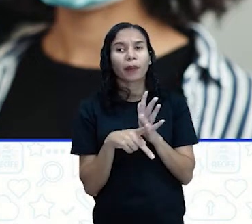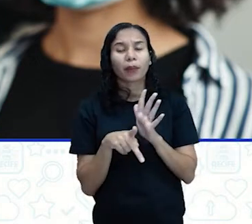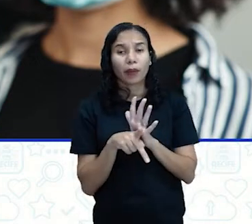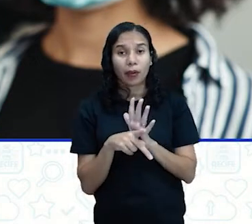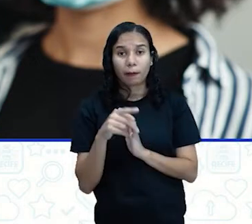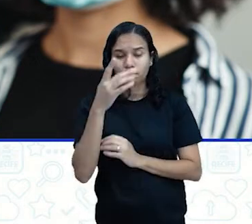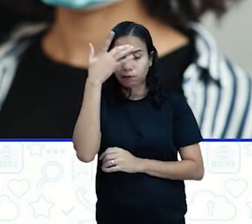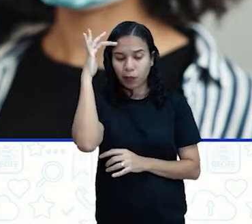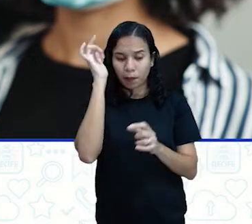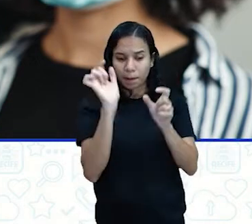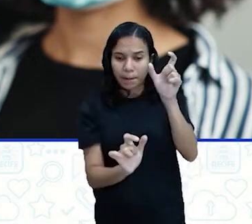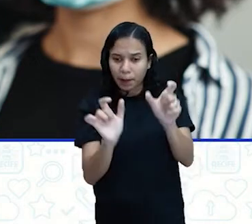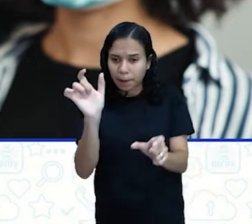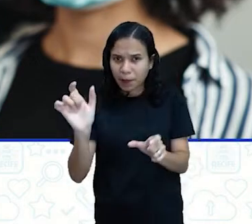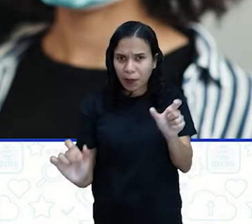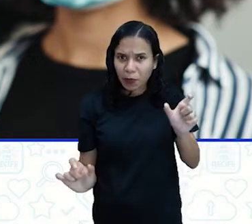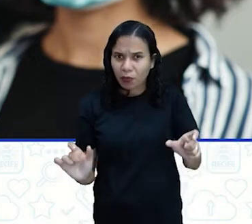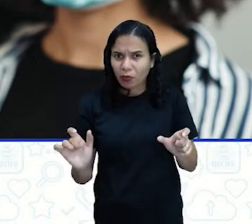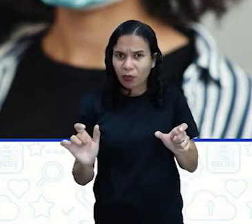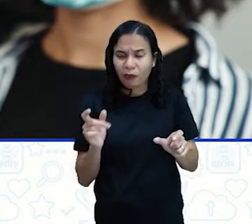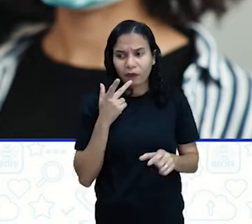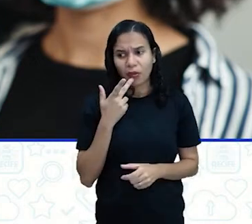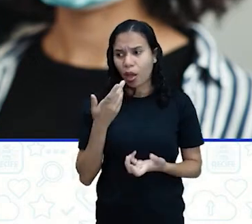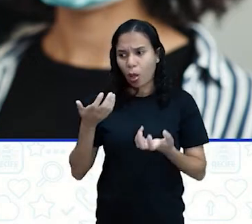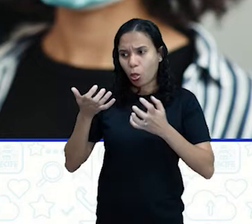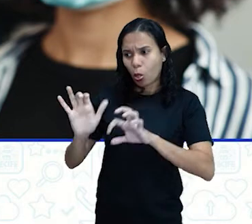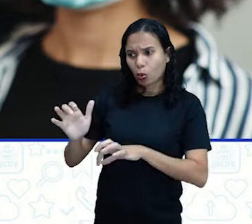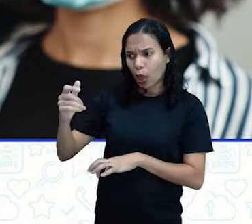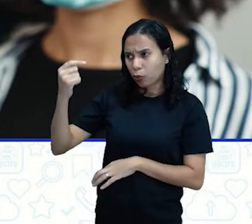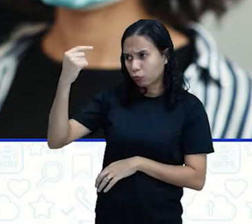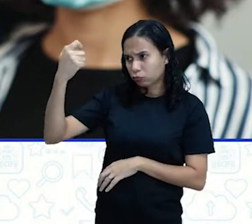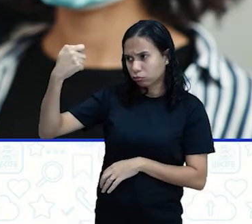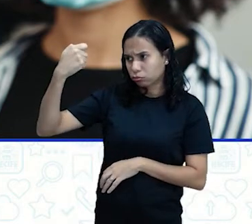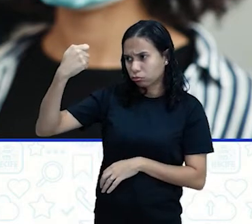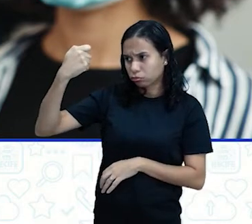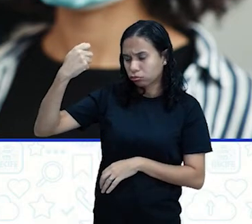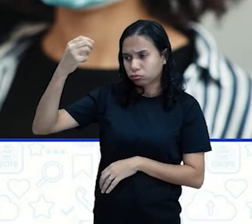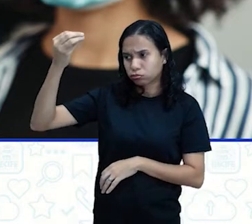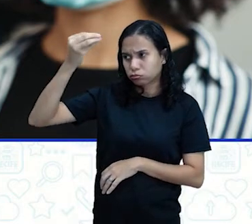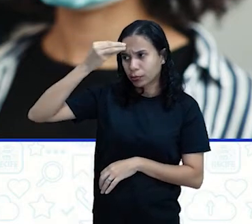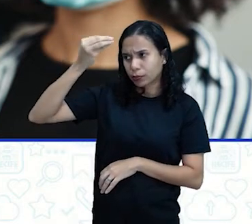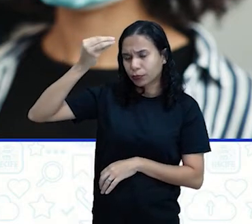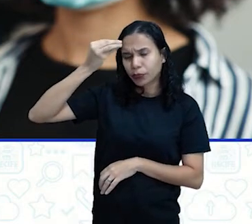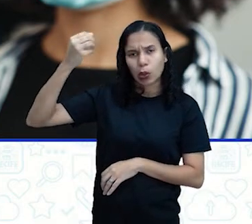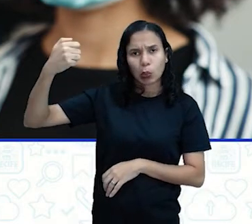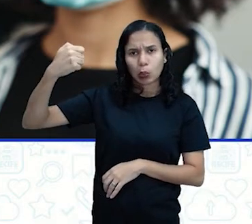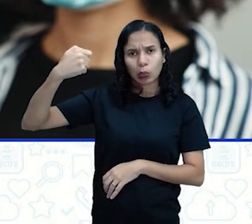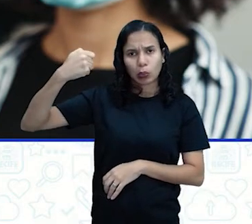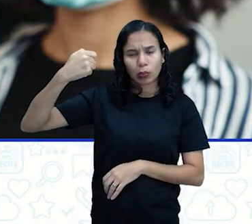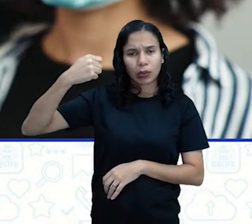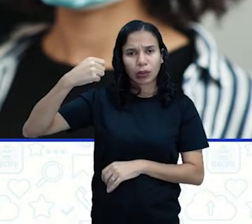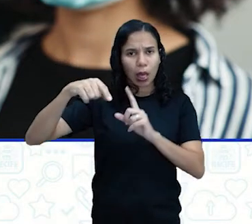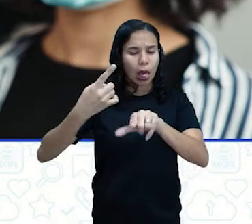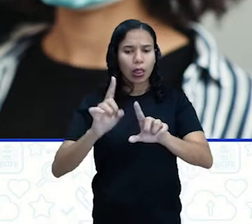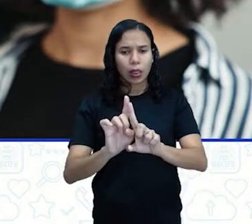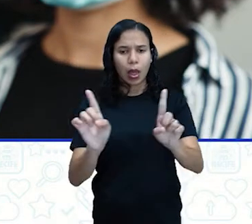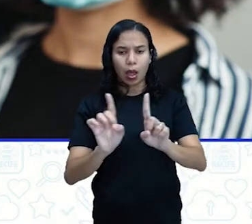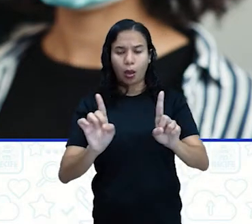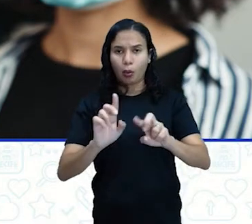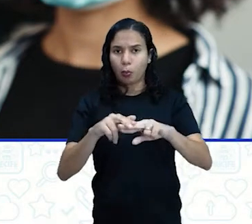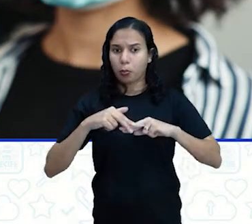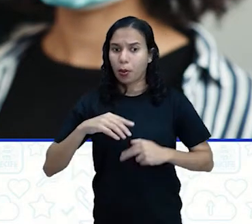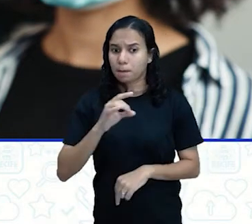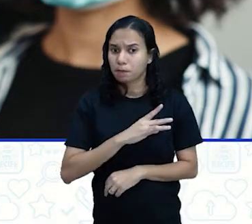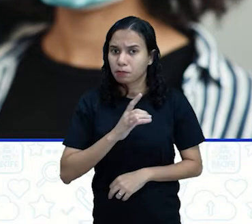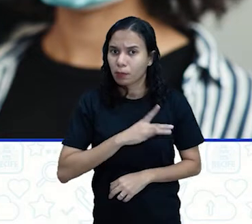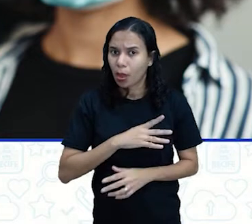outras pessoas se recusando ter a medição da temperatura pela testa, com medo